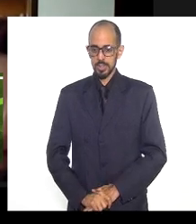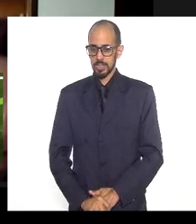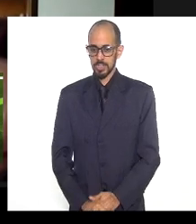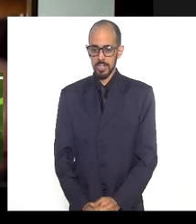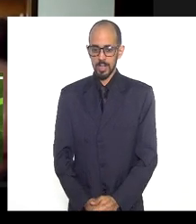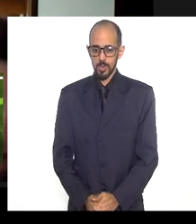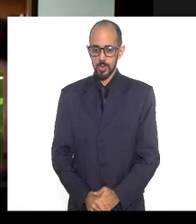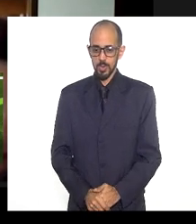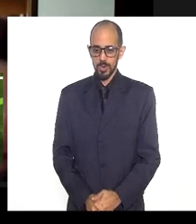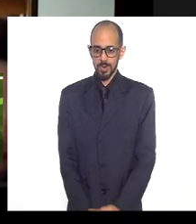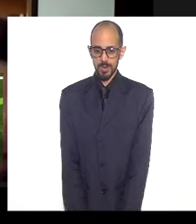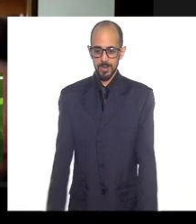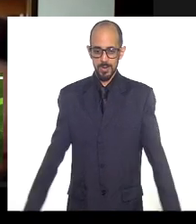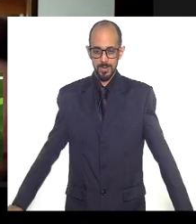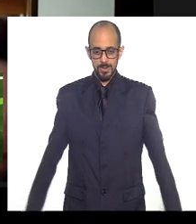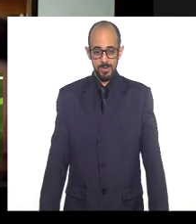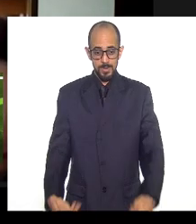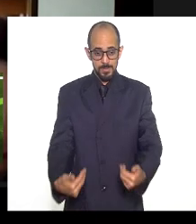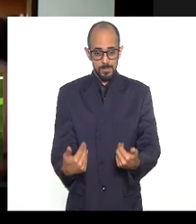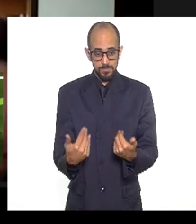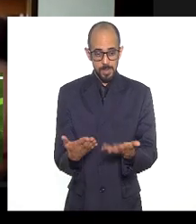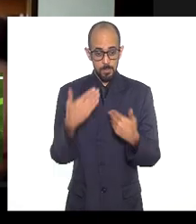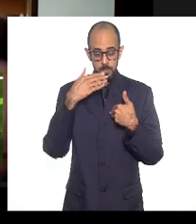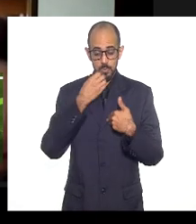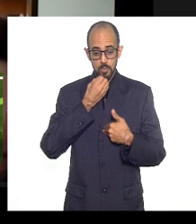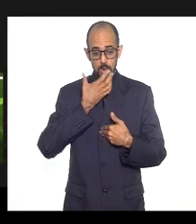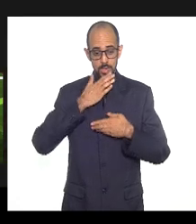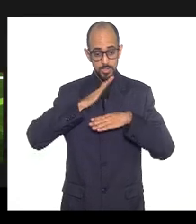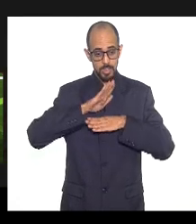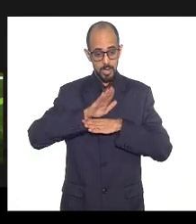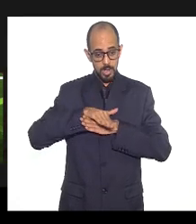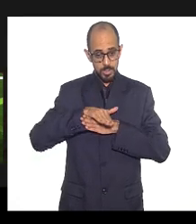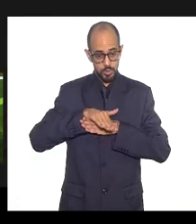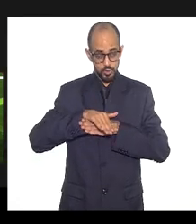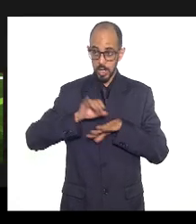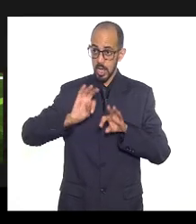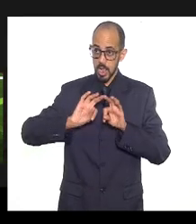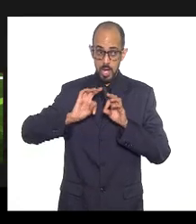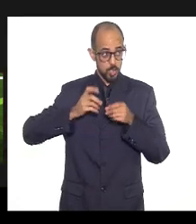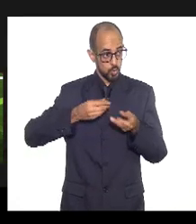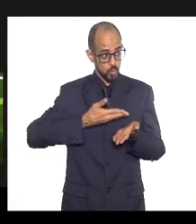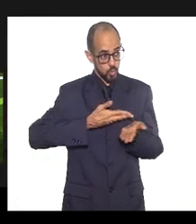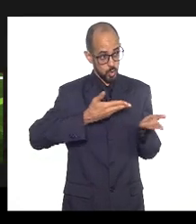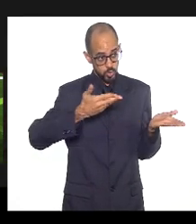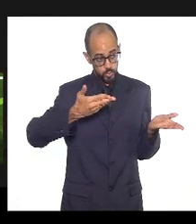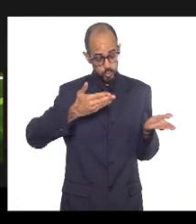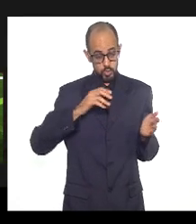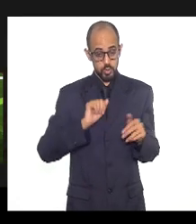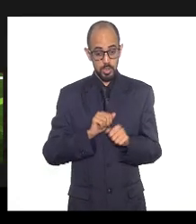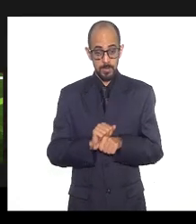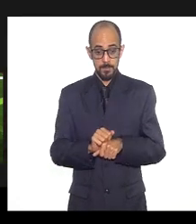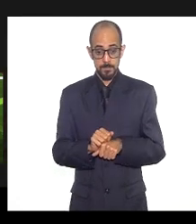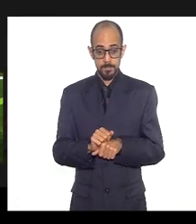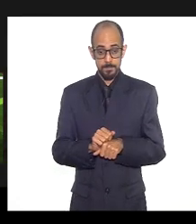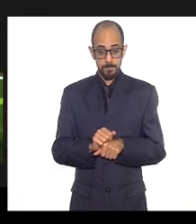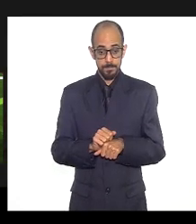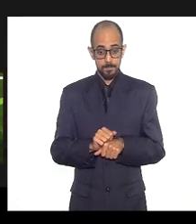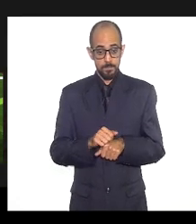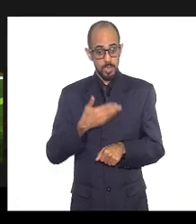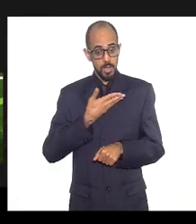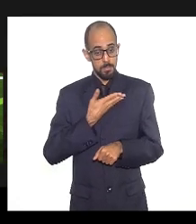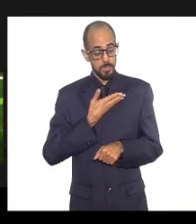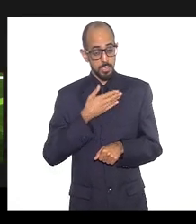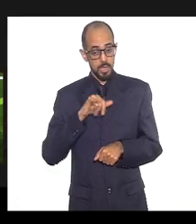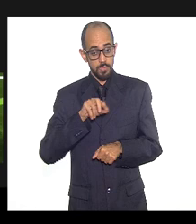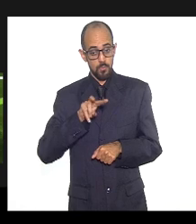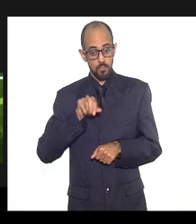Boa tarde, deputado Renato. Boa tarde. Boa tarde a todos e todas. Companheira Ivone, em